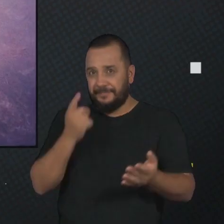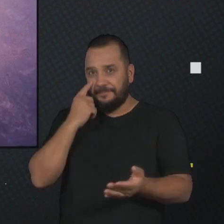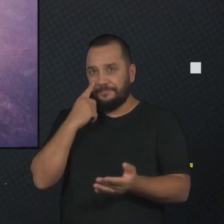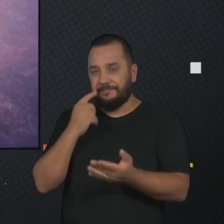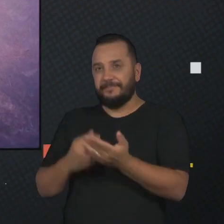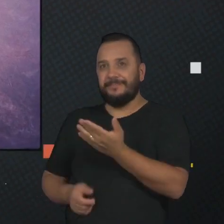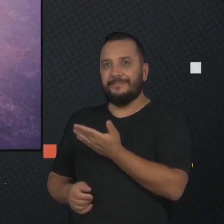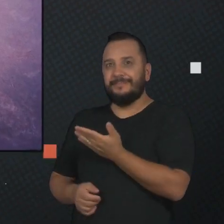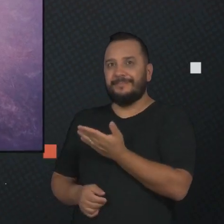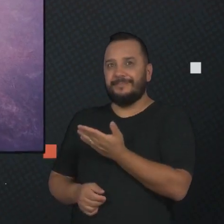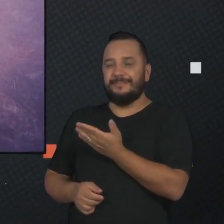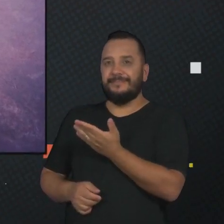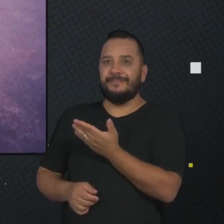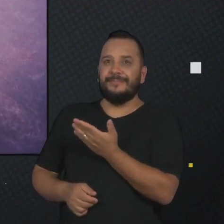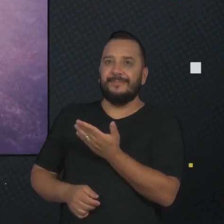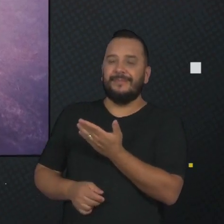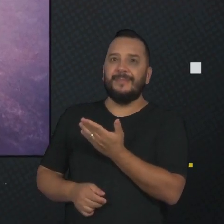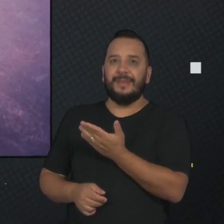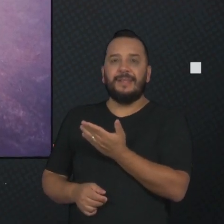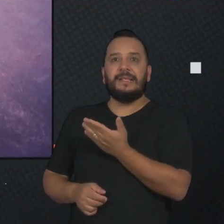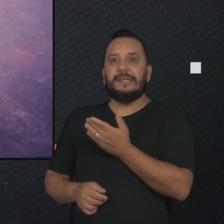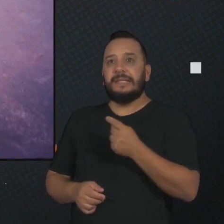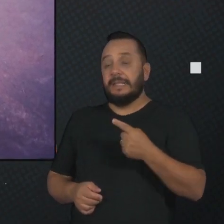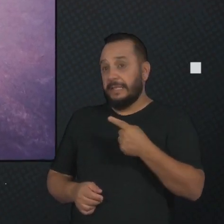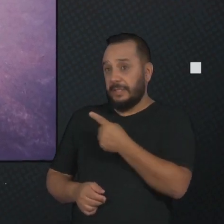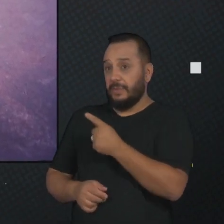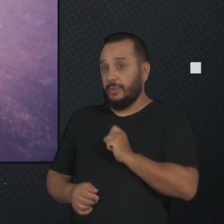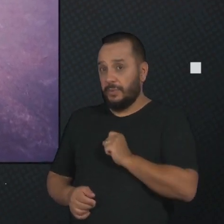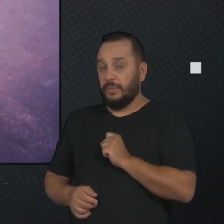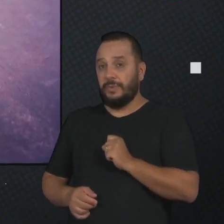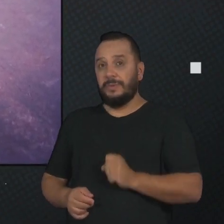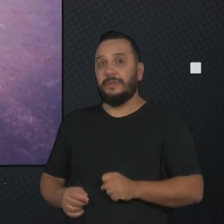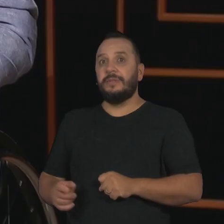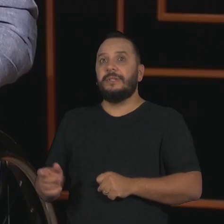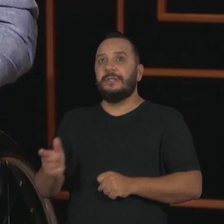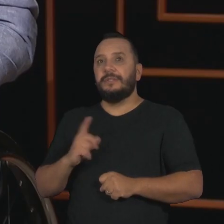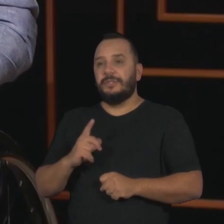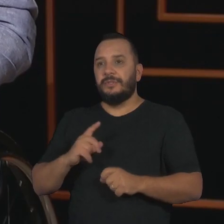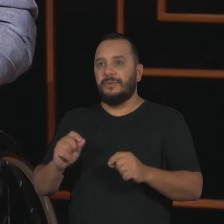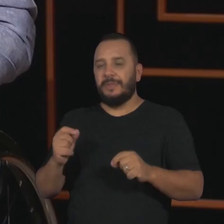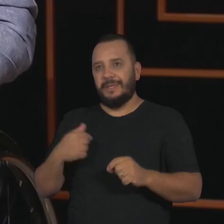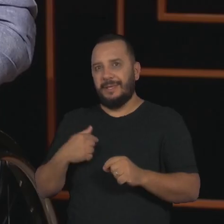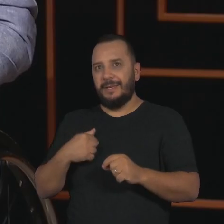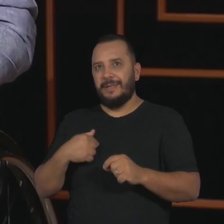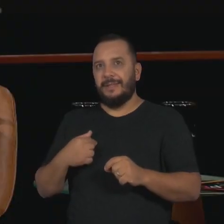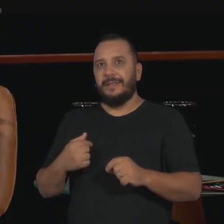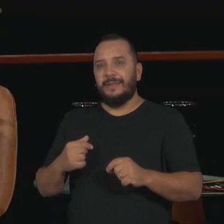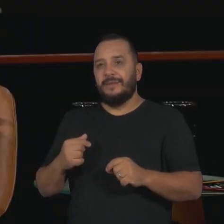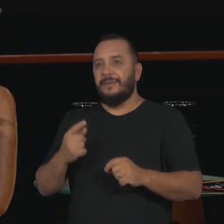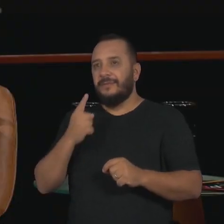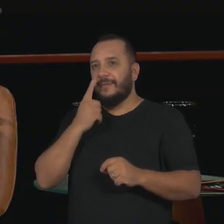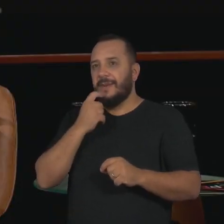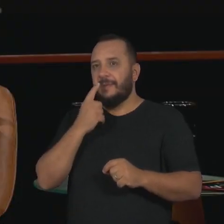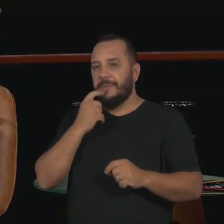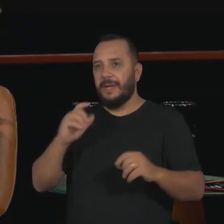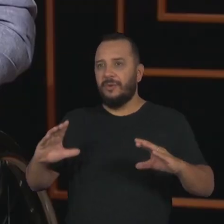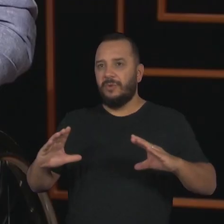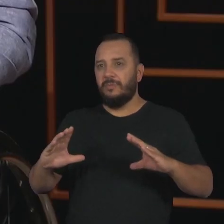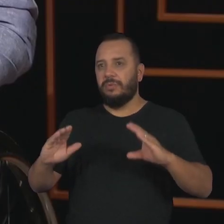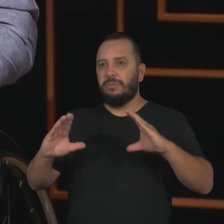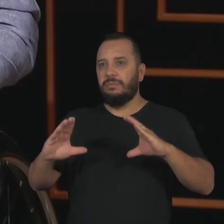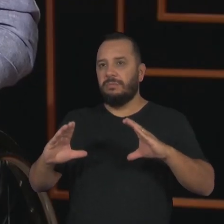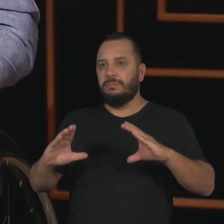rígido, e desse elemento rígido pulsava a vida, pulsava o vermelho. E